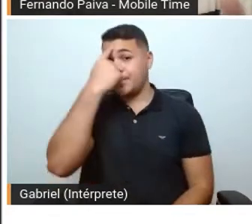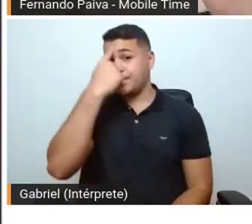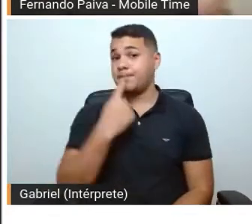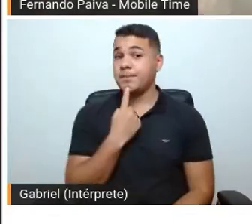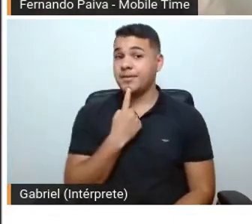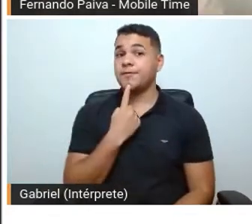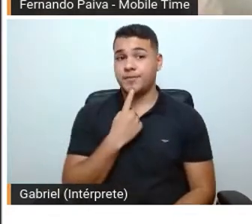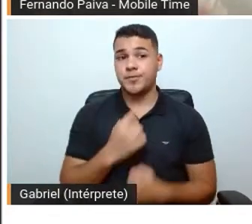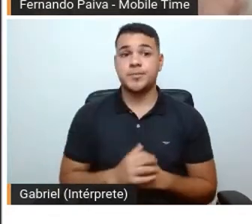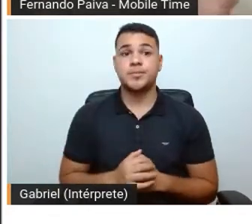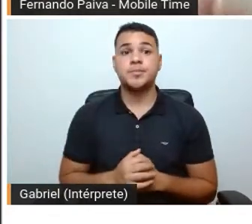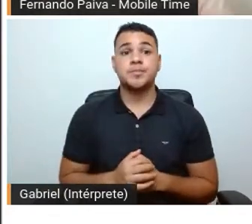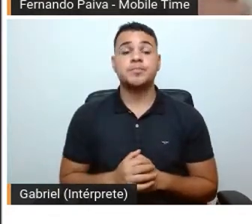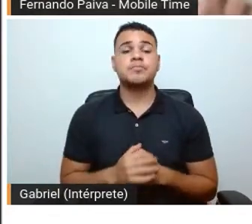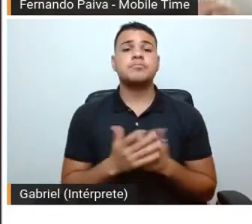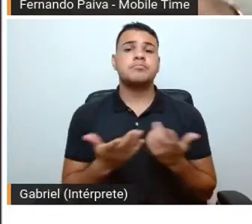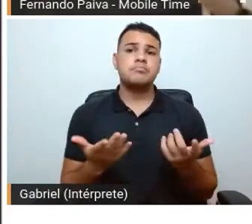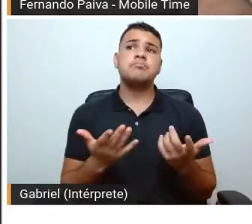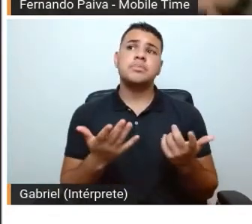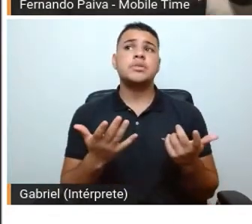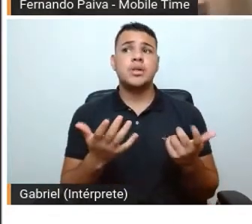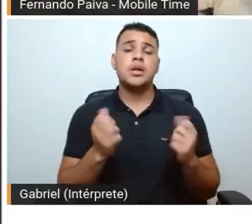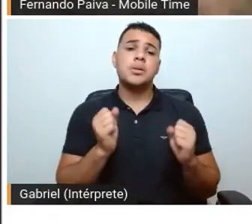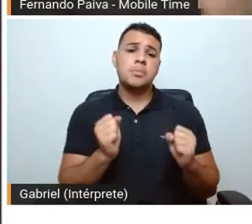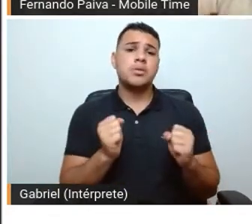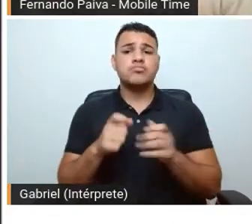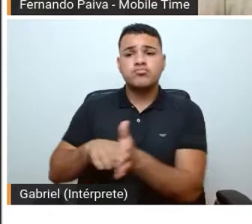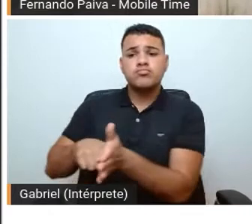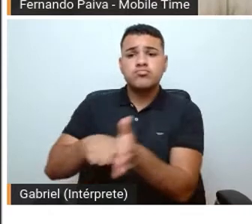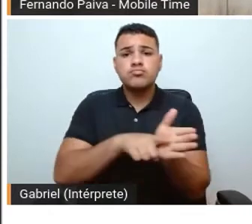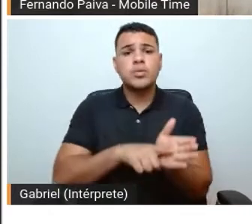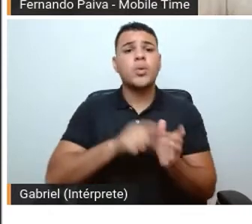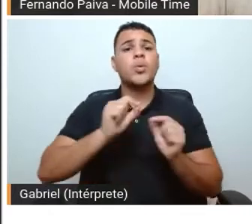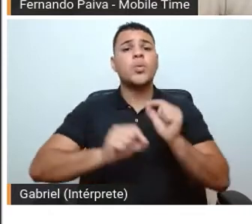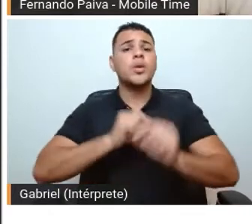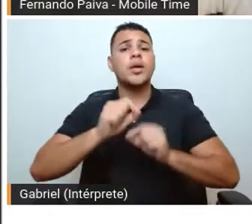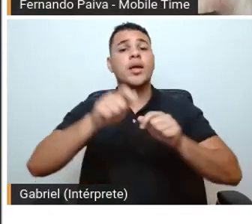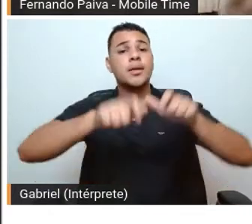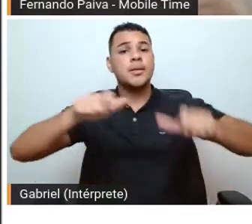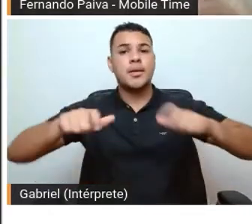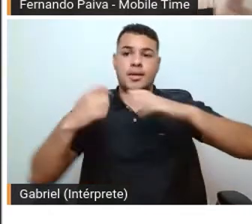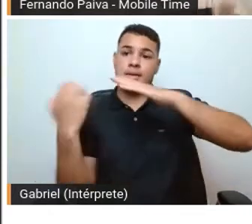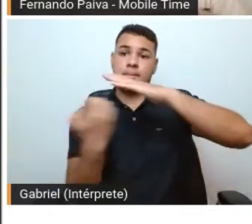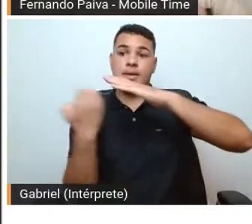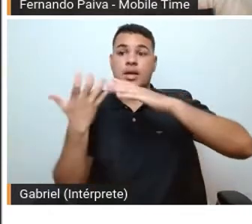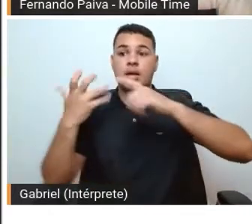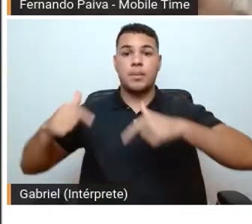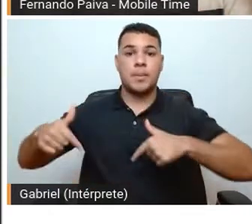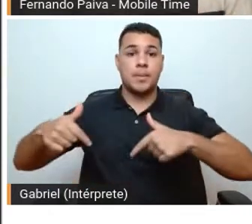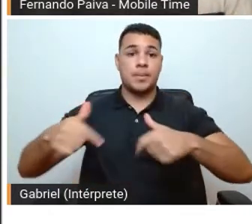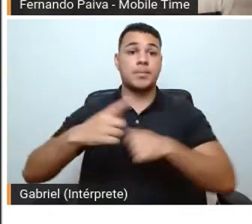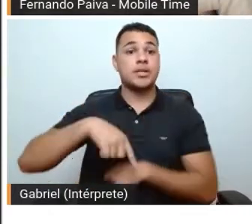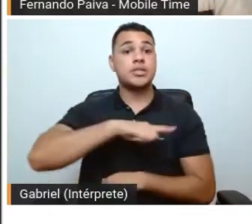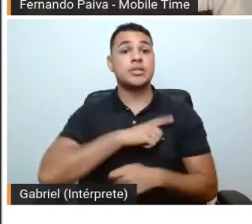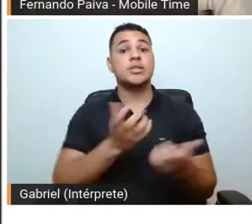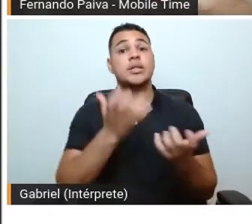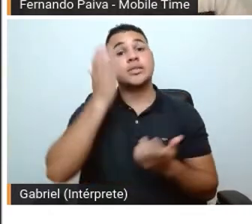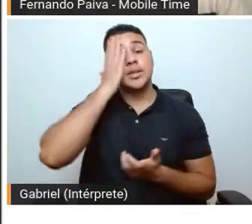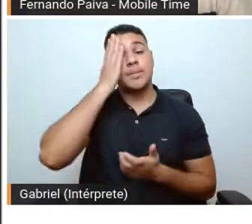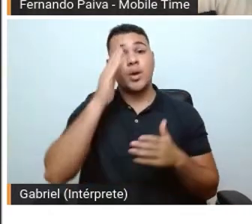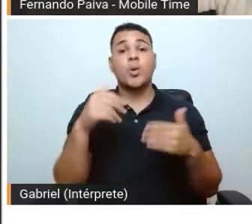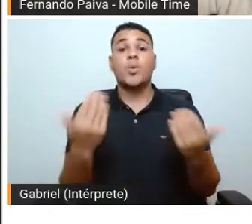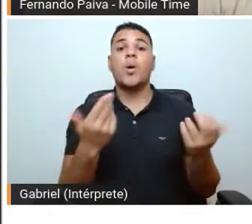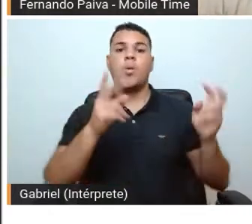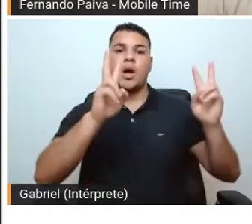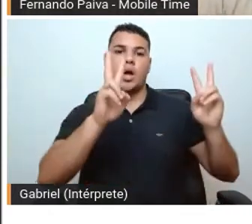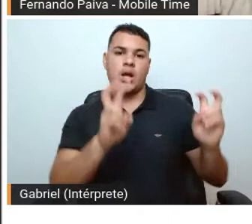mesma fotografia das empresas que produzem e comercializam botes no Brasil a gente tenta entender em quais canais elas estão trabalhando mais